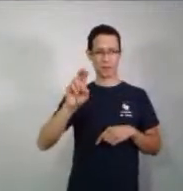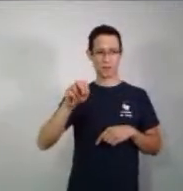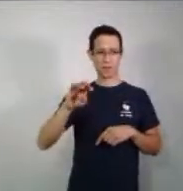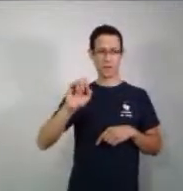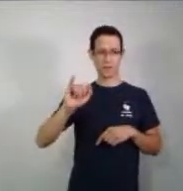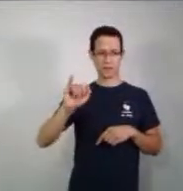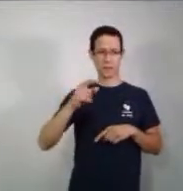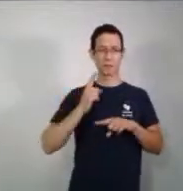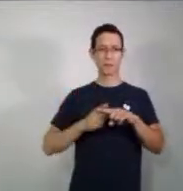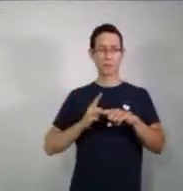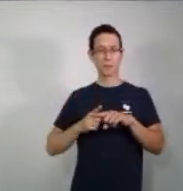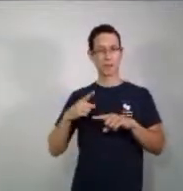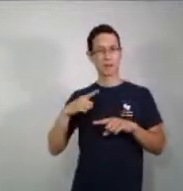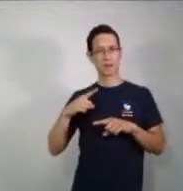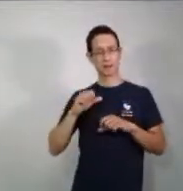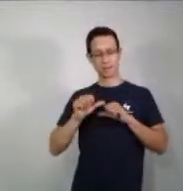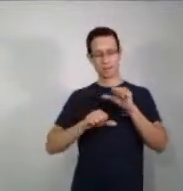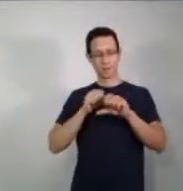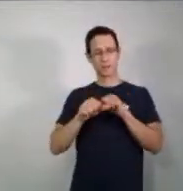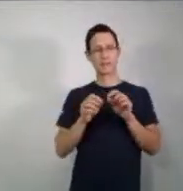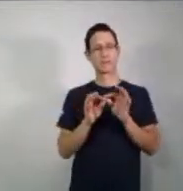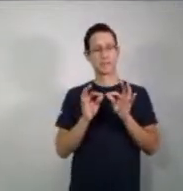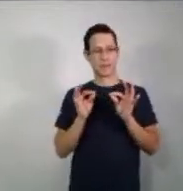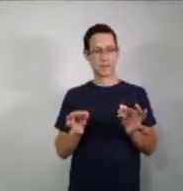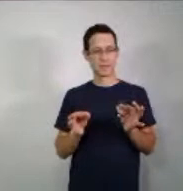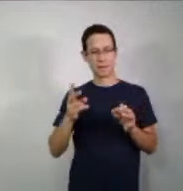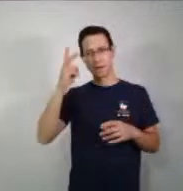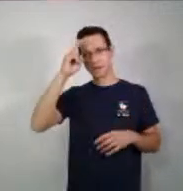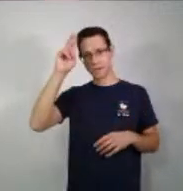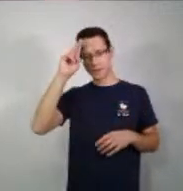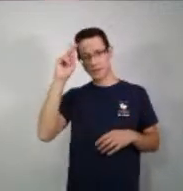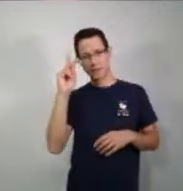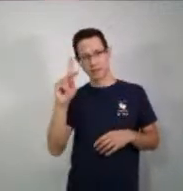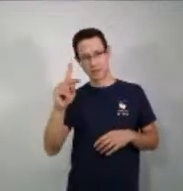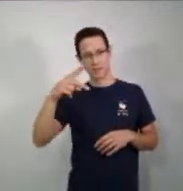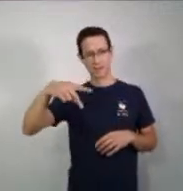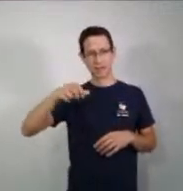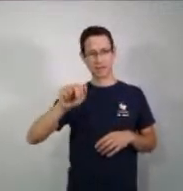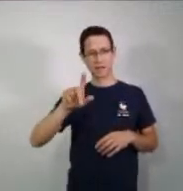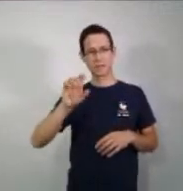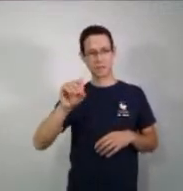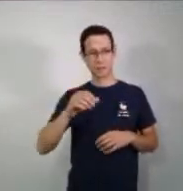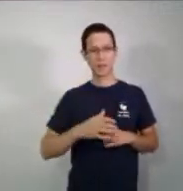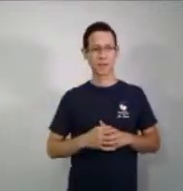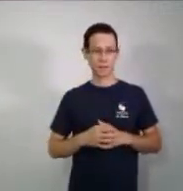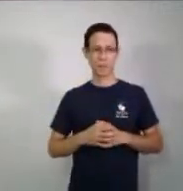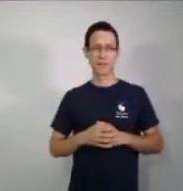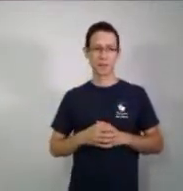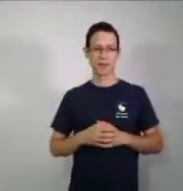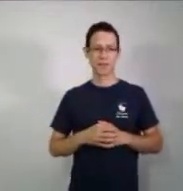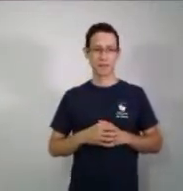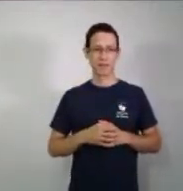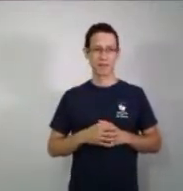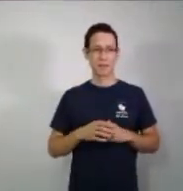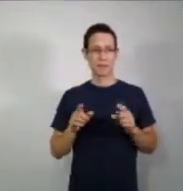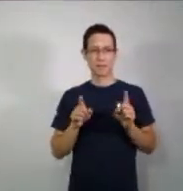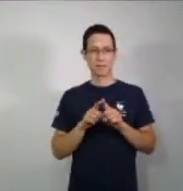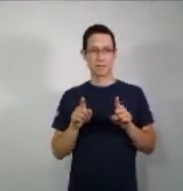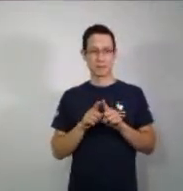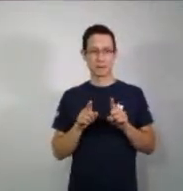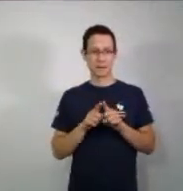certa simplificação, né, da história do Paulo Rony, com pessoas também outras,